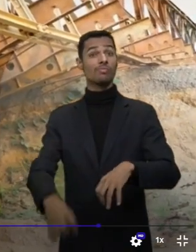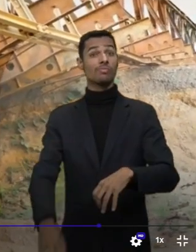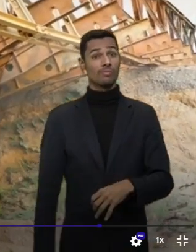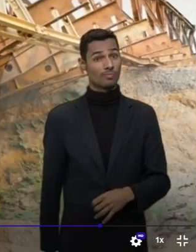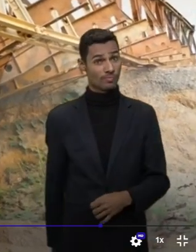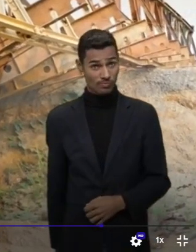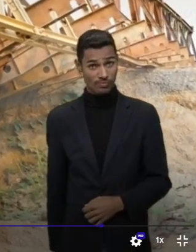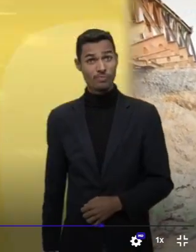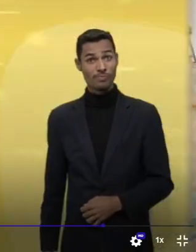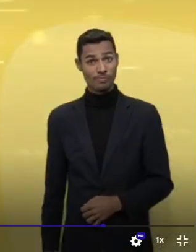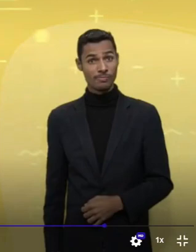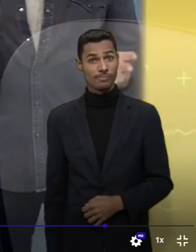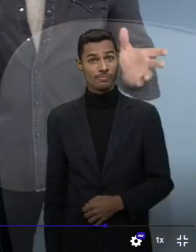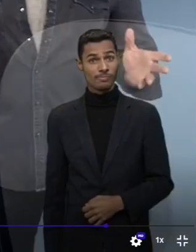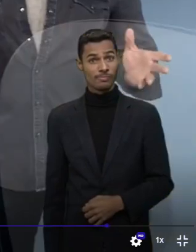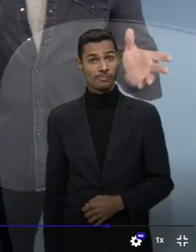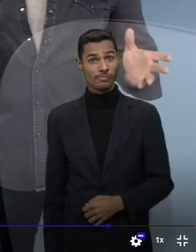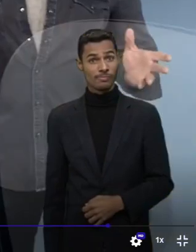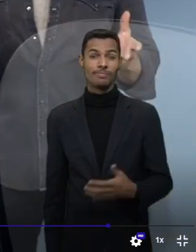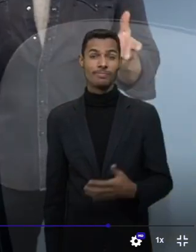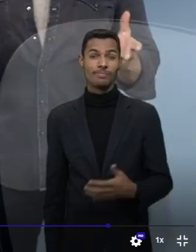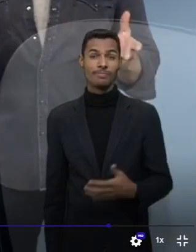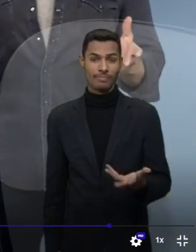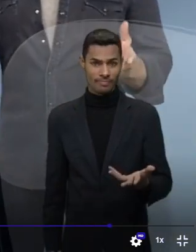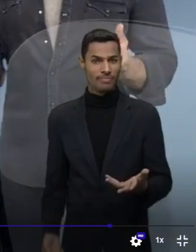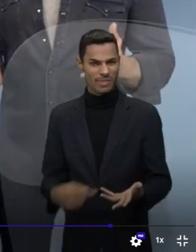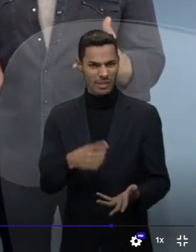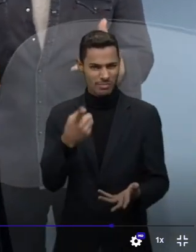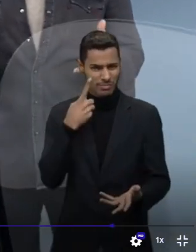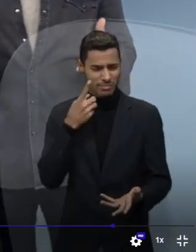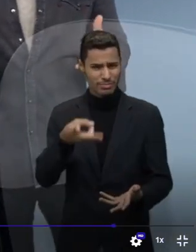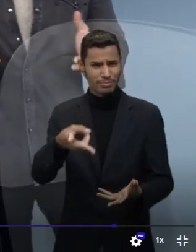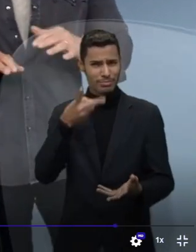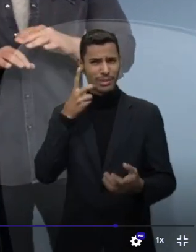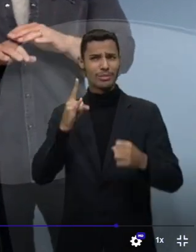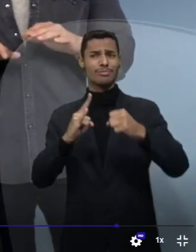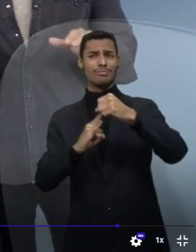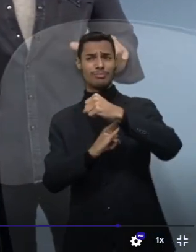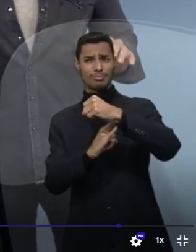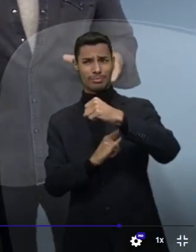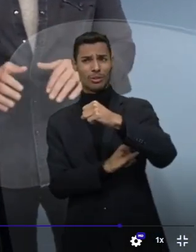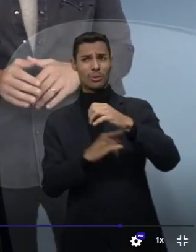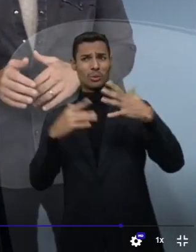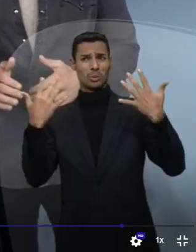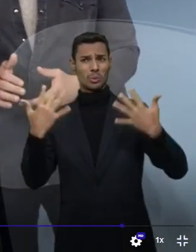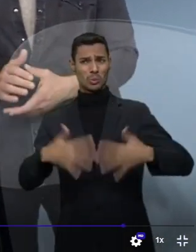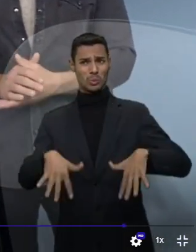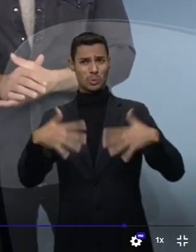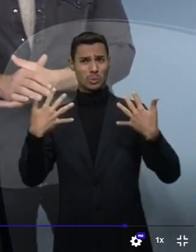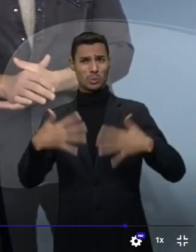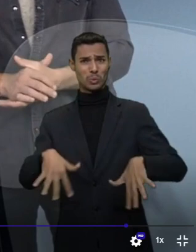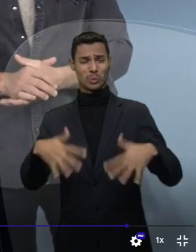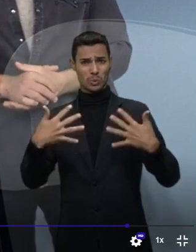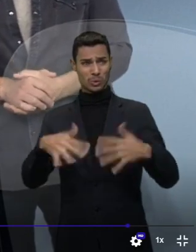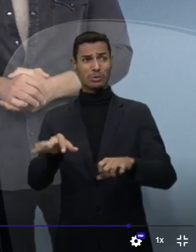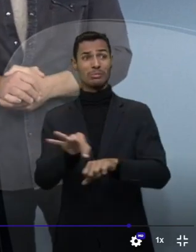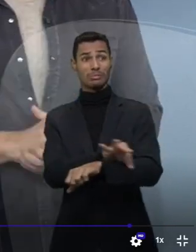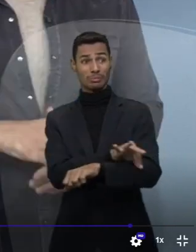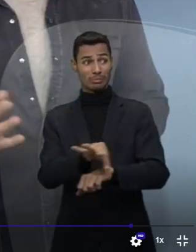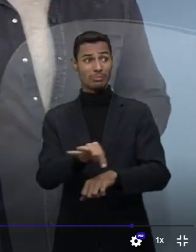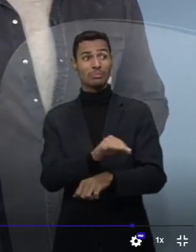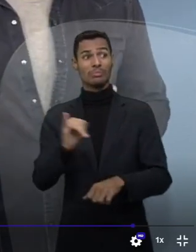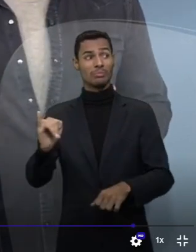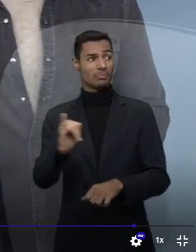de uma ponte. Já deu para perceber que as pontes são verdadeiras obras de arte da engenharia,